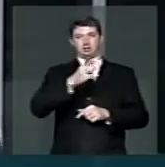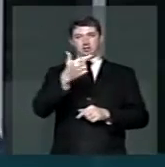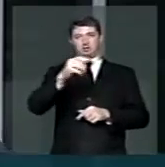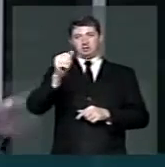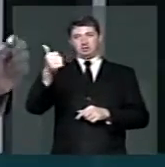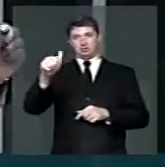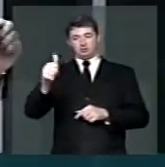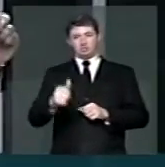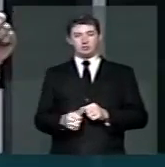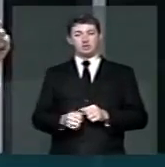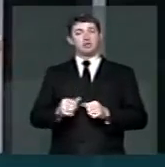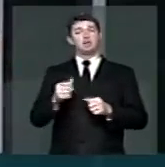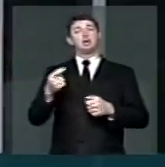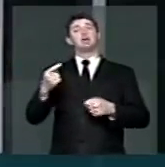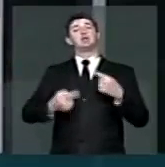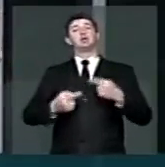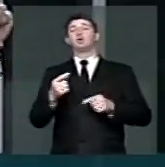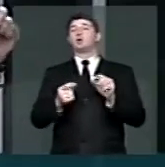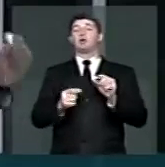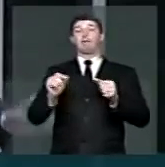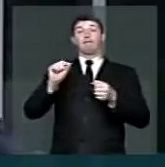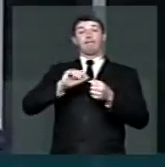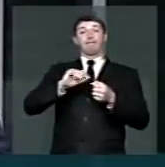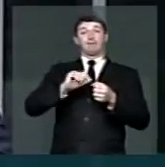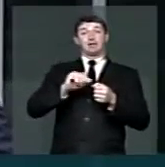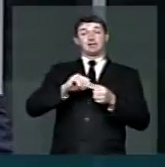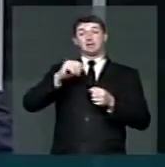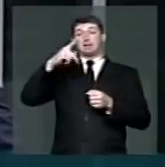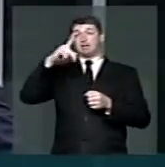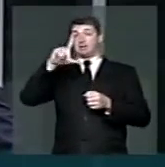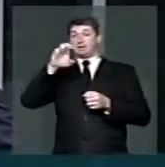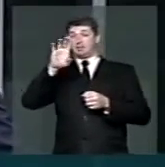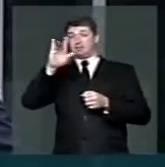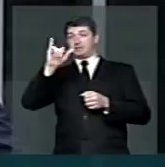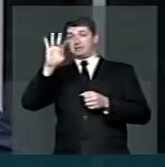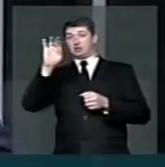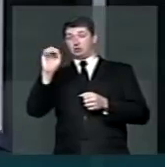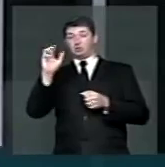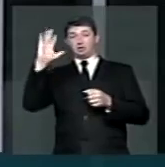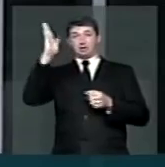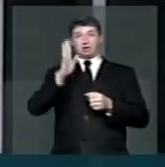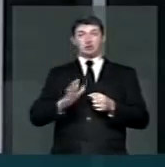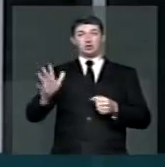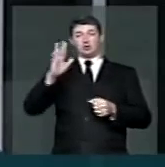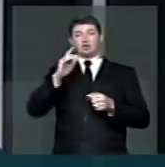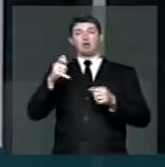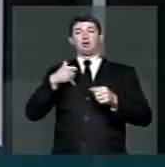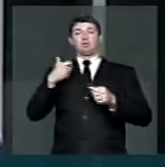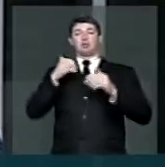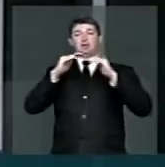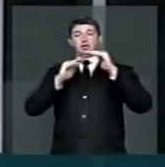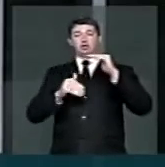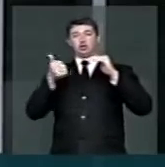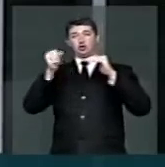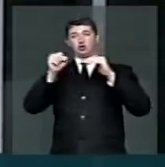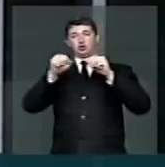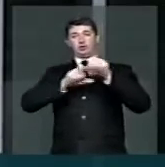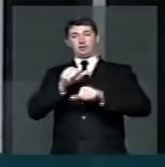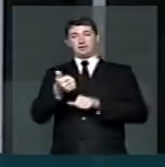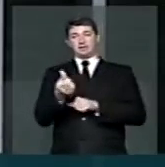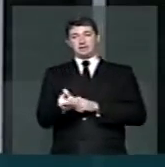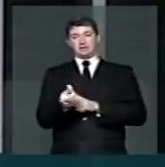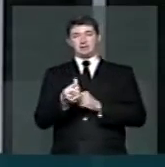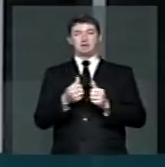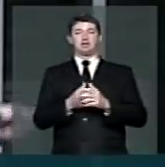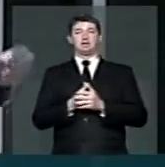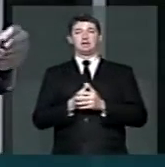494/2011, que dispõe sobre a realização de plebiscito nacional acerca da redução da maioridade penal de 18 para 16 anos de